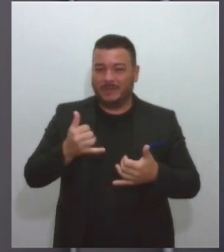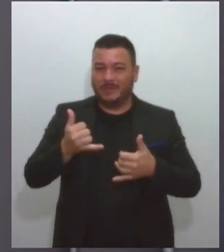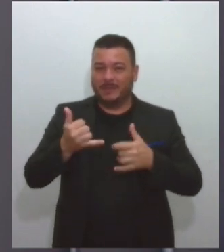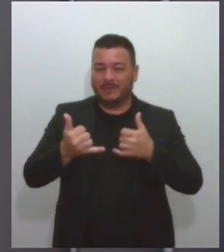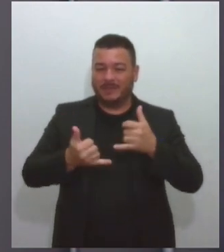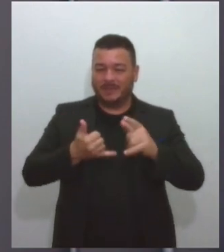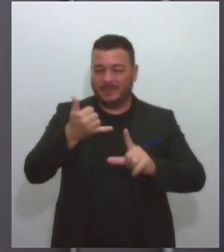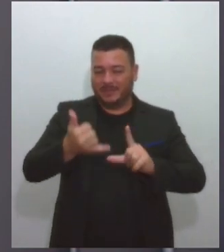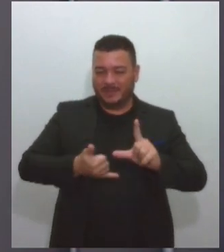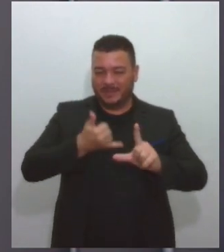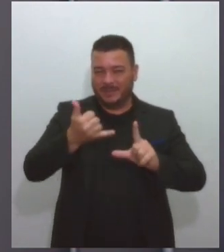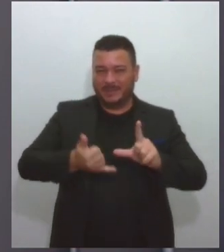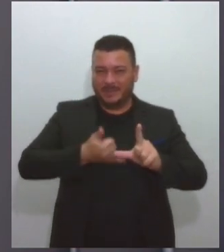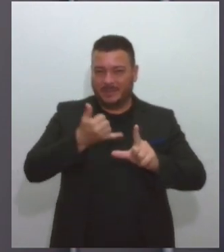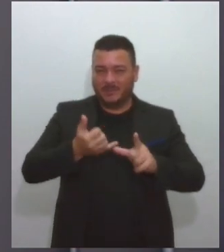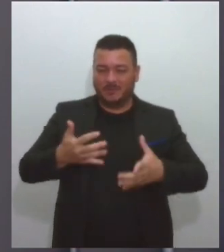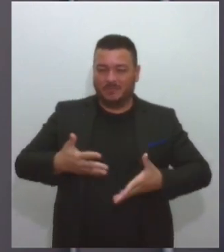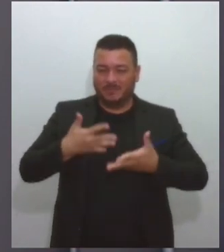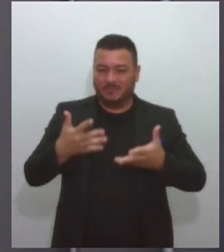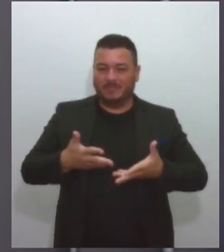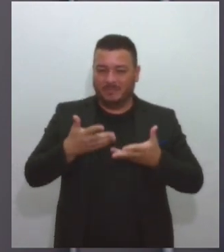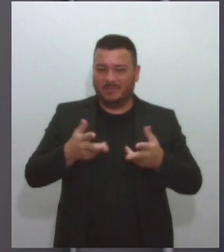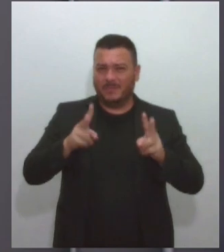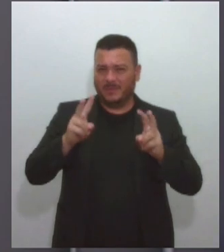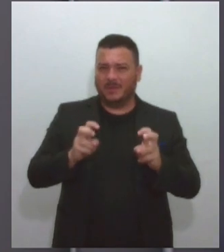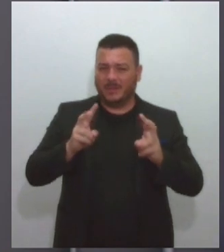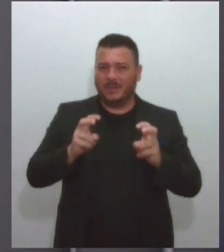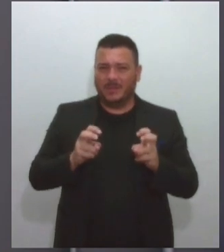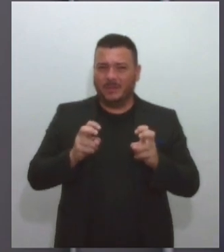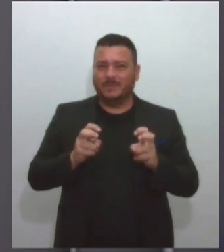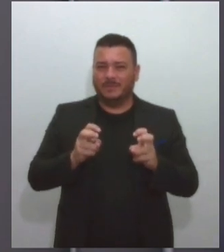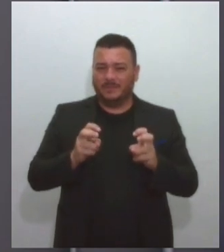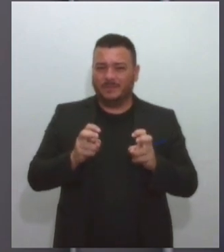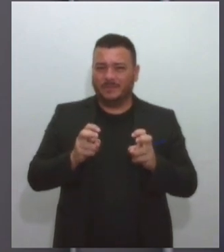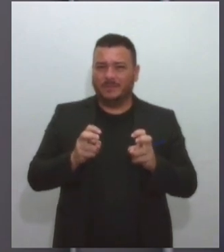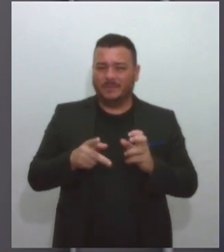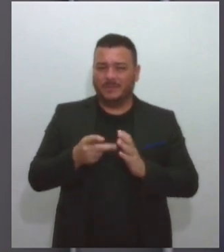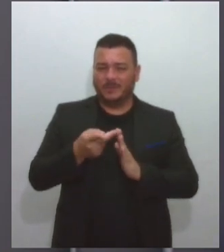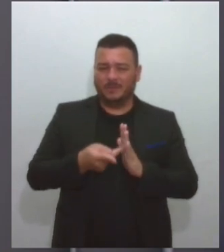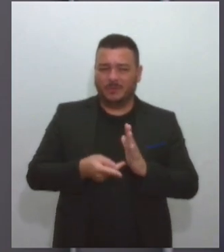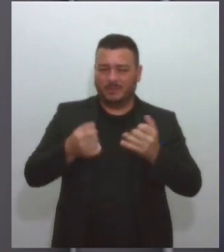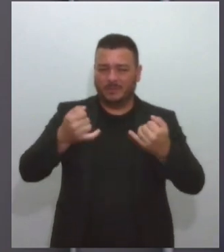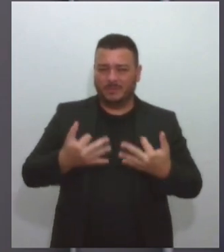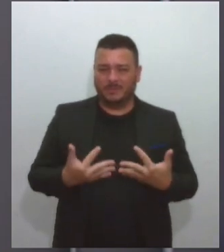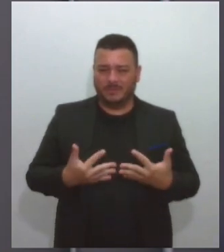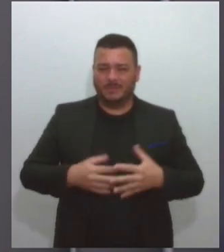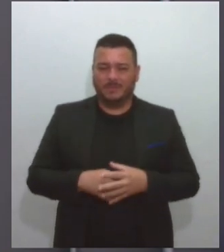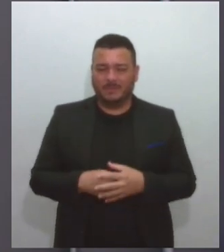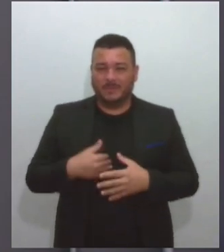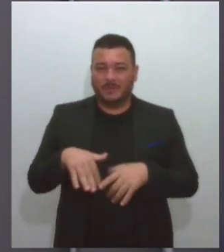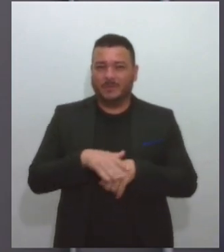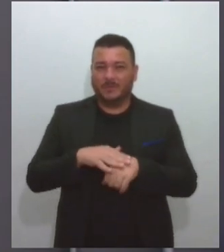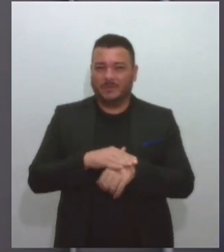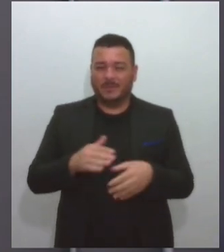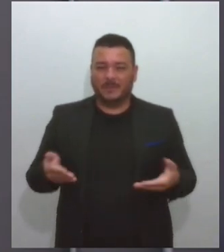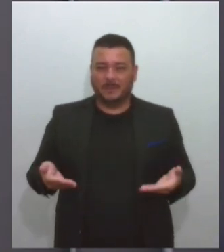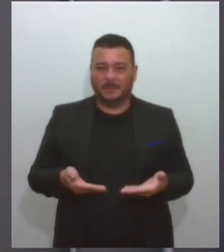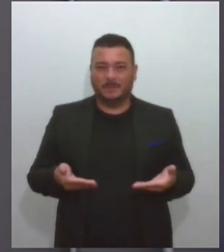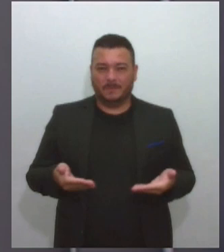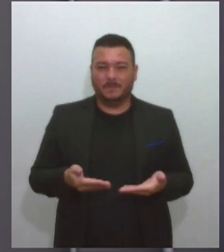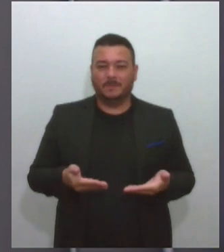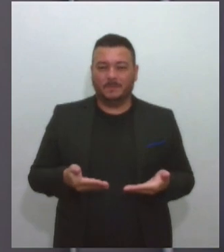estimulante. E para falar sobre o projeto, Eu converso a partir de agora com